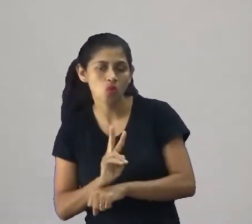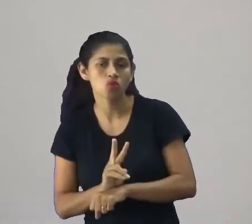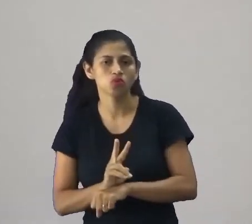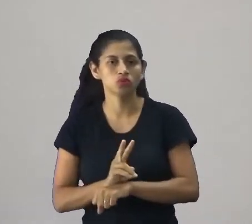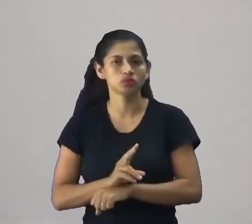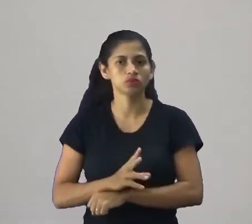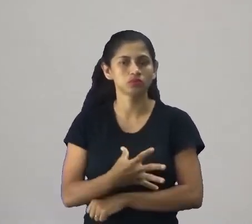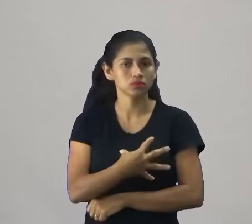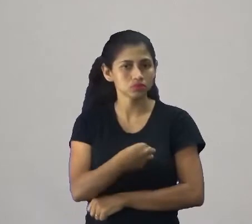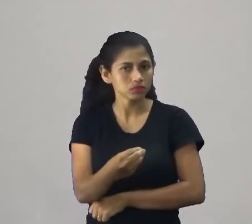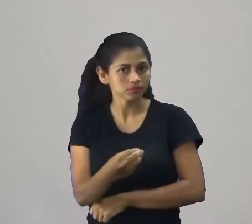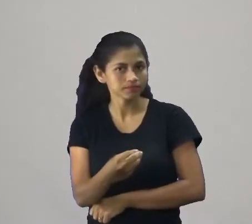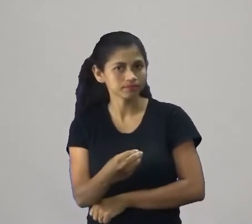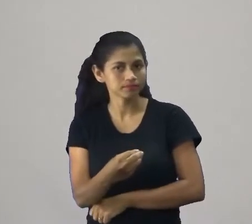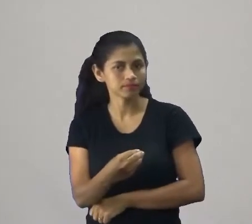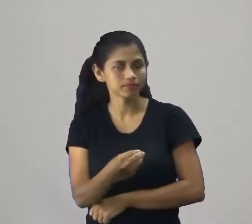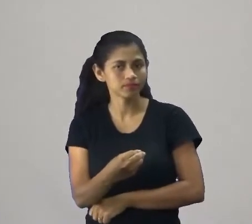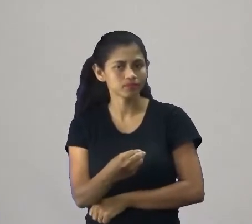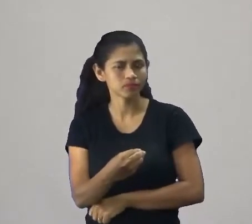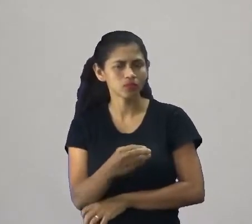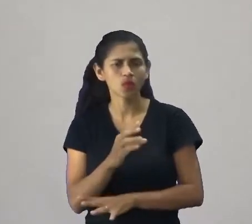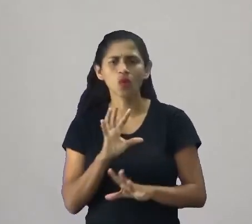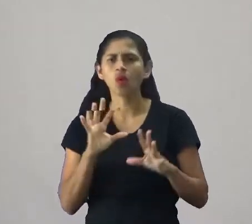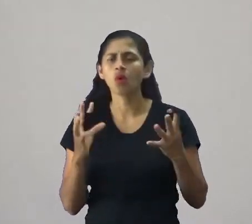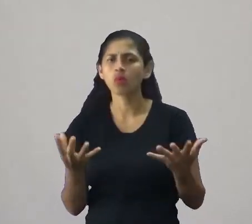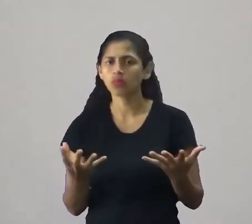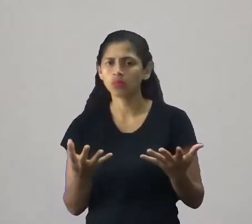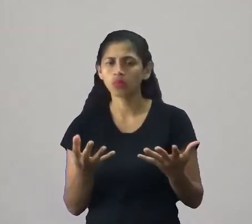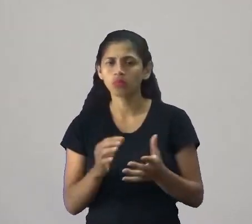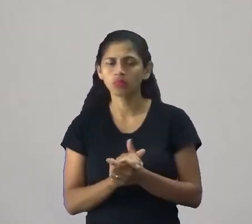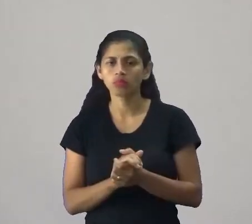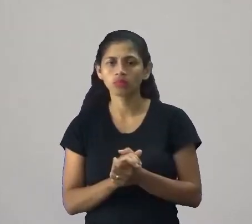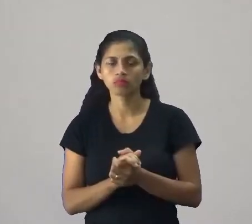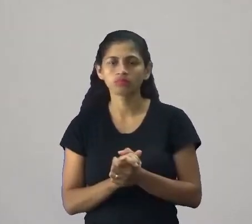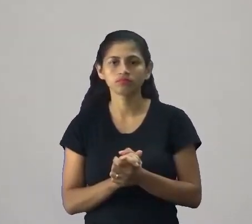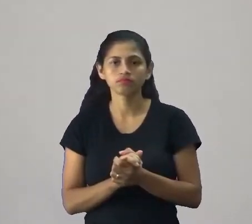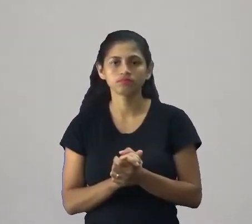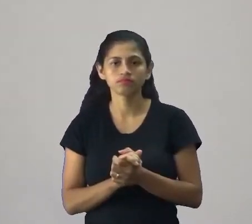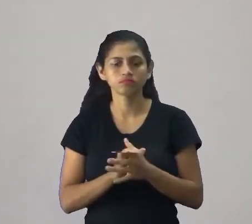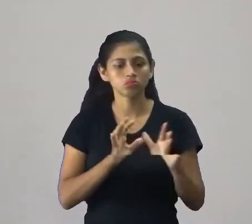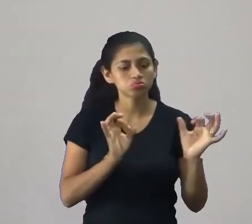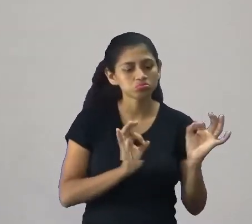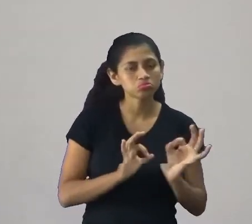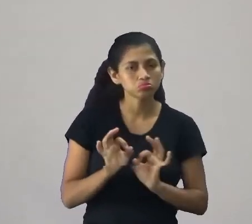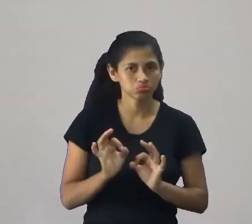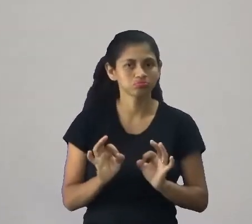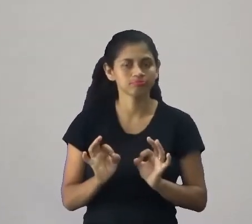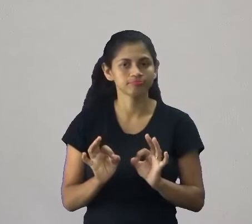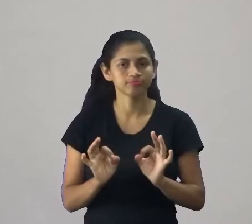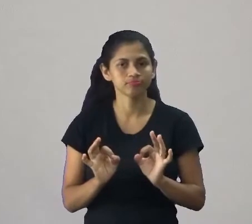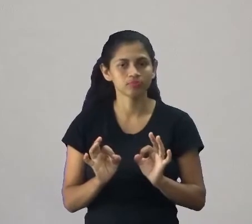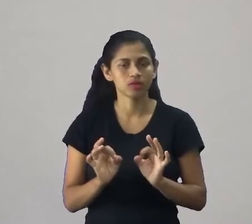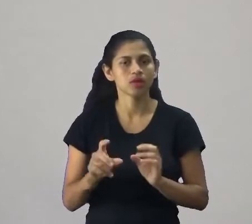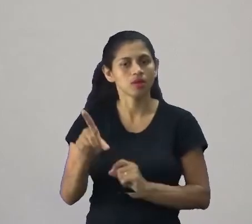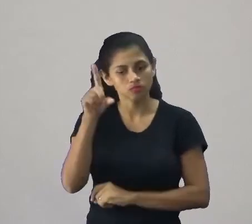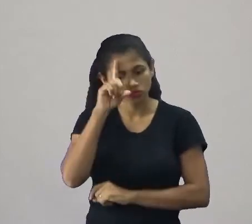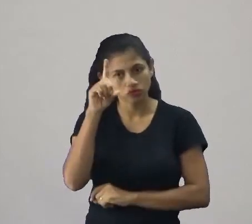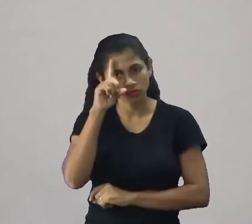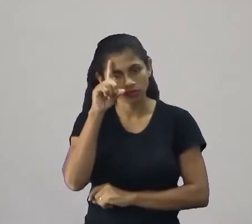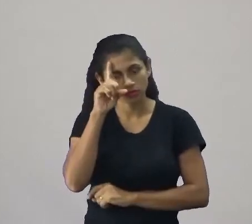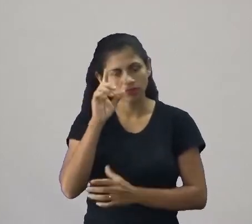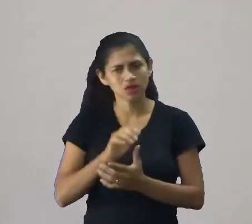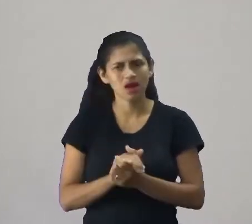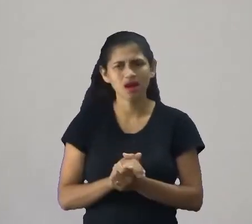dos filhos. Qual é a melhor forma de fazer isso? Preparar elas para essa rotina. E o que a gente faz? Ah, já